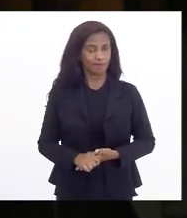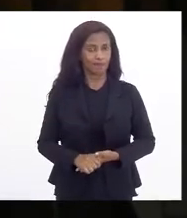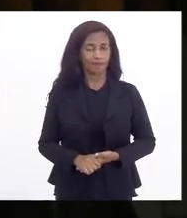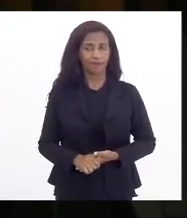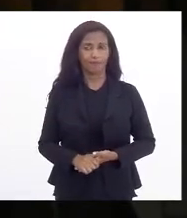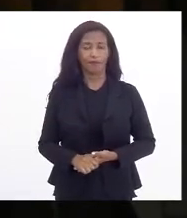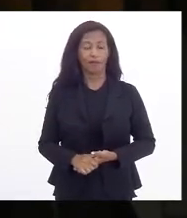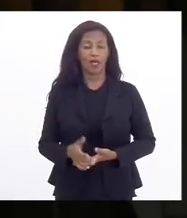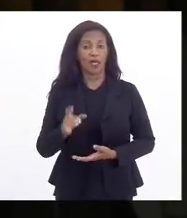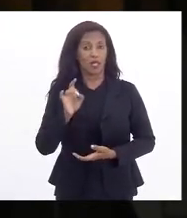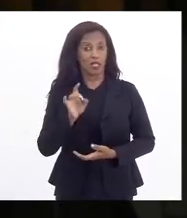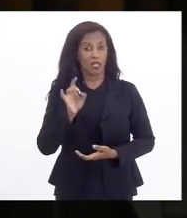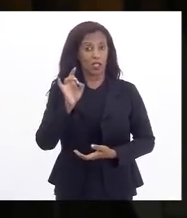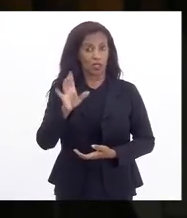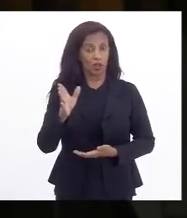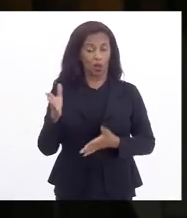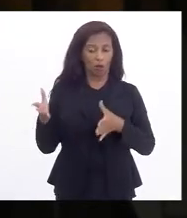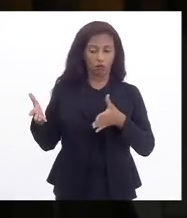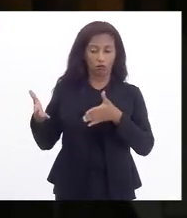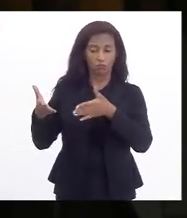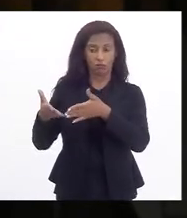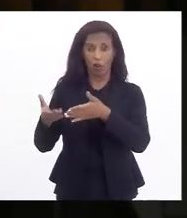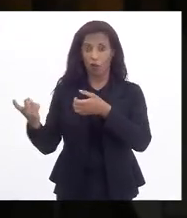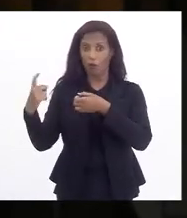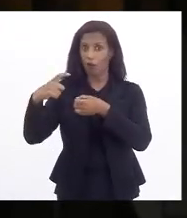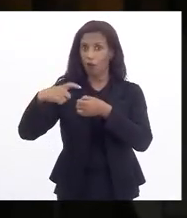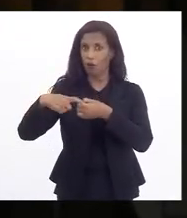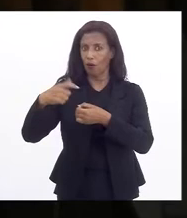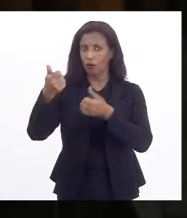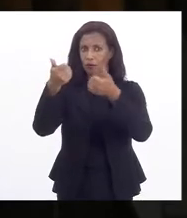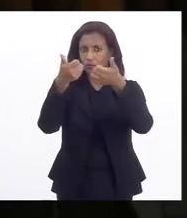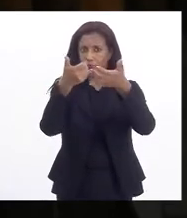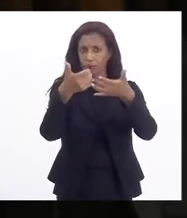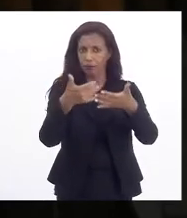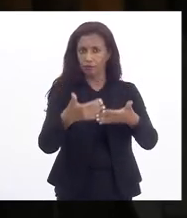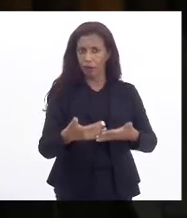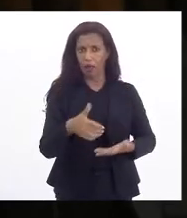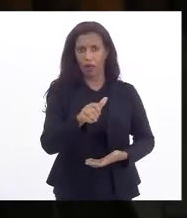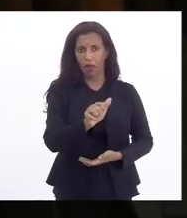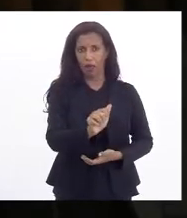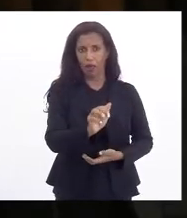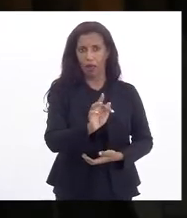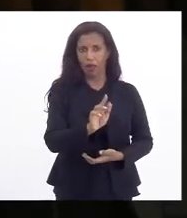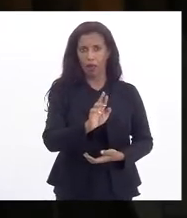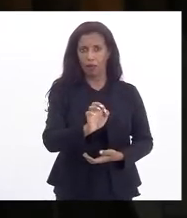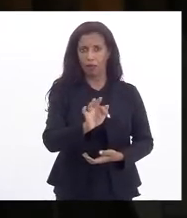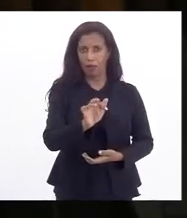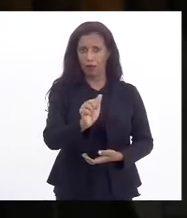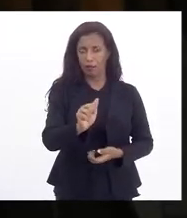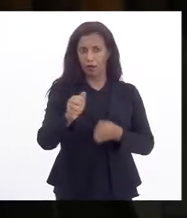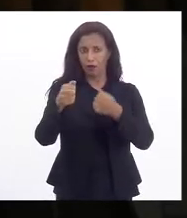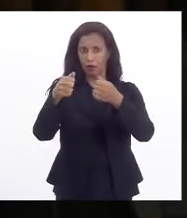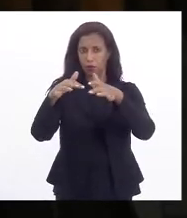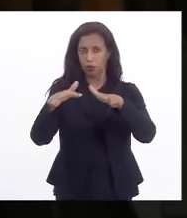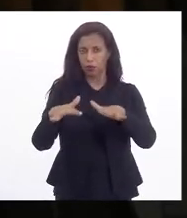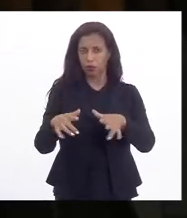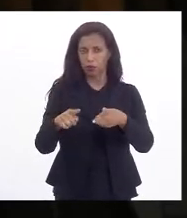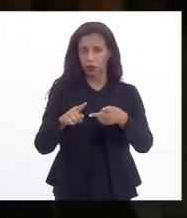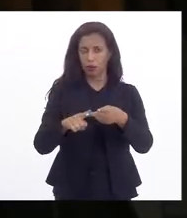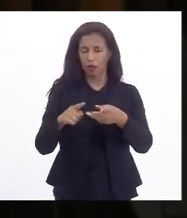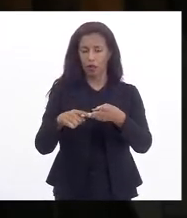e que somente volto a repetir a fretamento depreciação